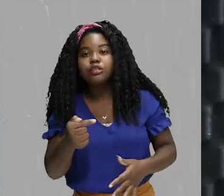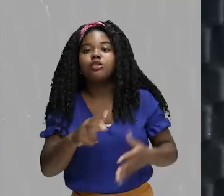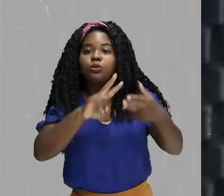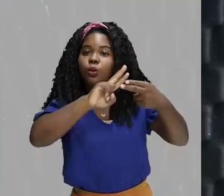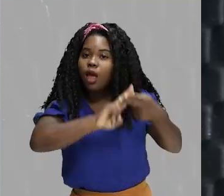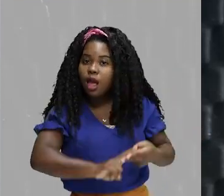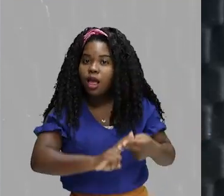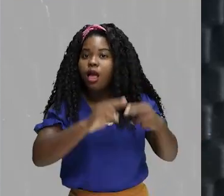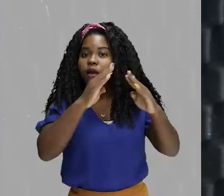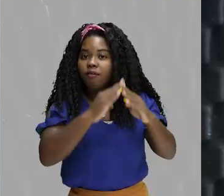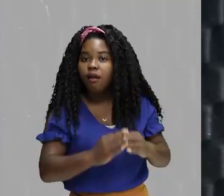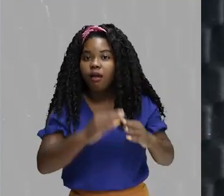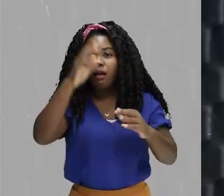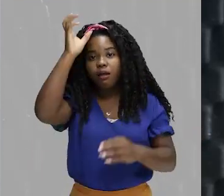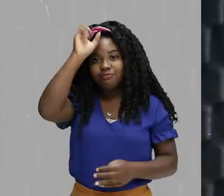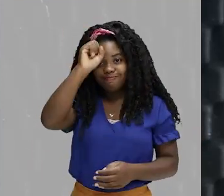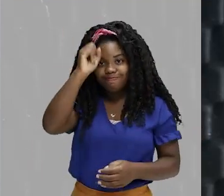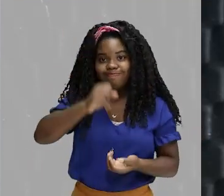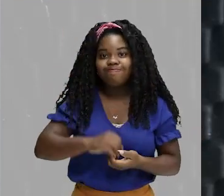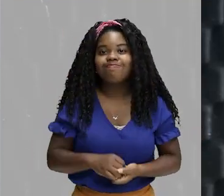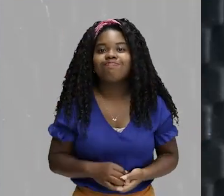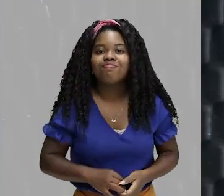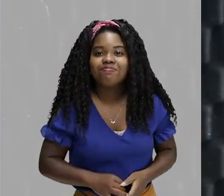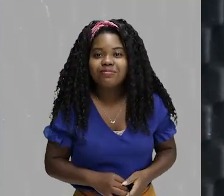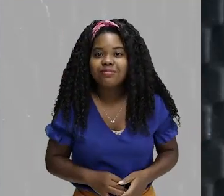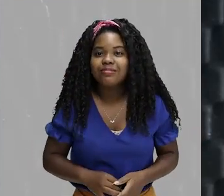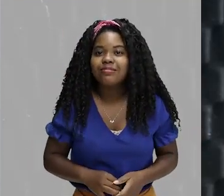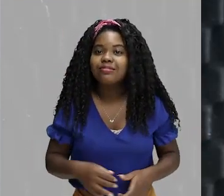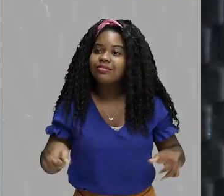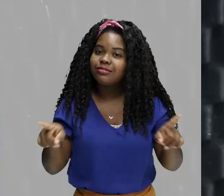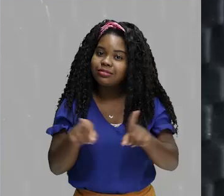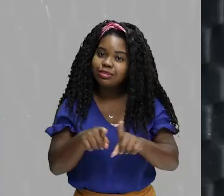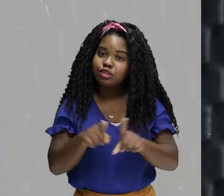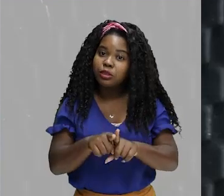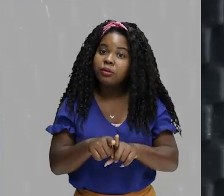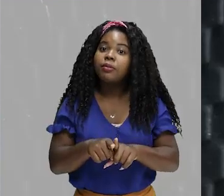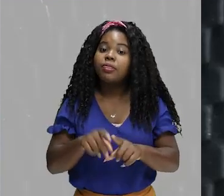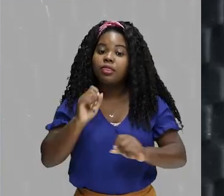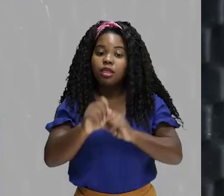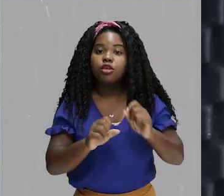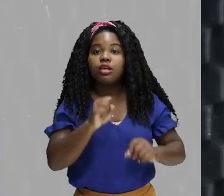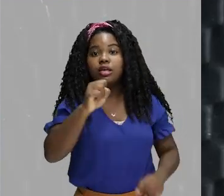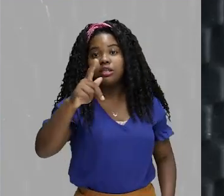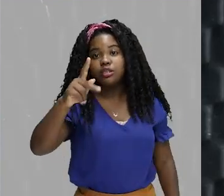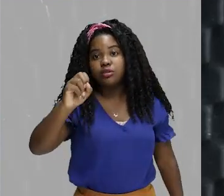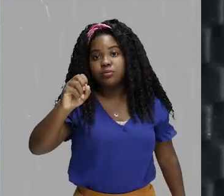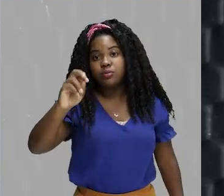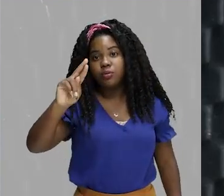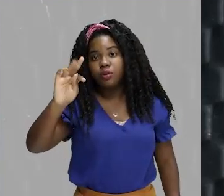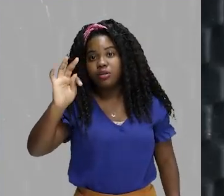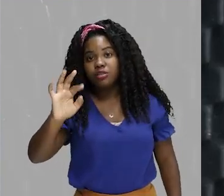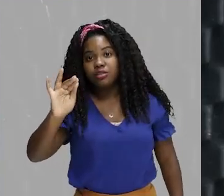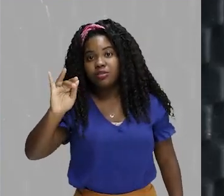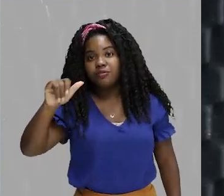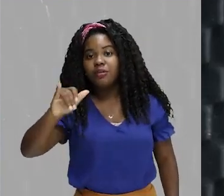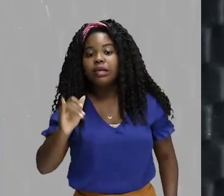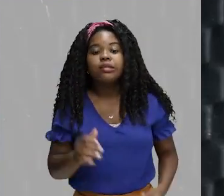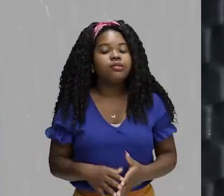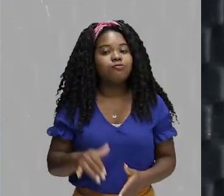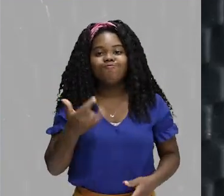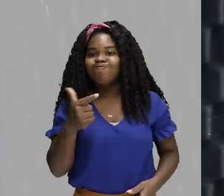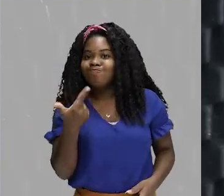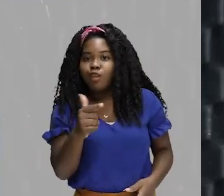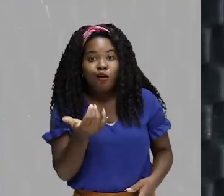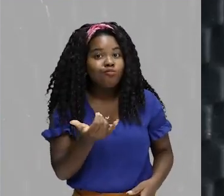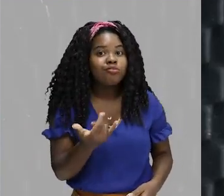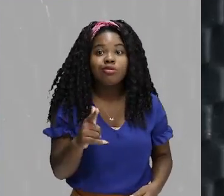Casa Aprendendo, tá certo? E a gente repete esse podcast lá no Spotify. Então, gente, galera, não tem desculpa para não